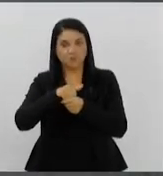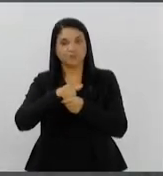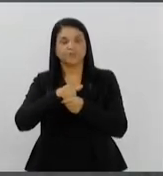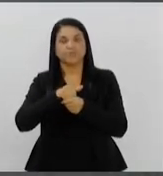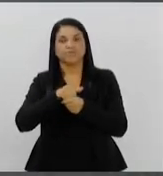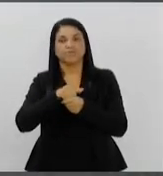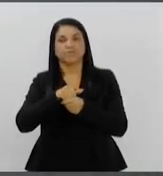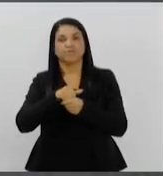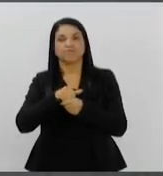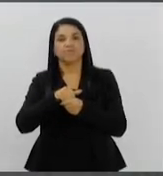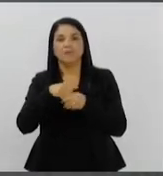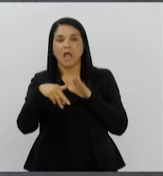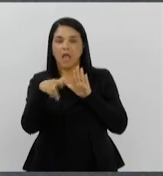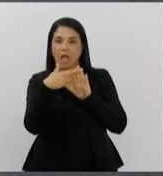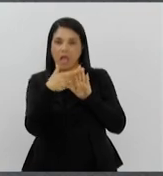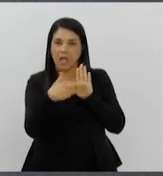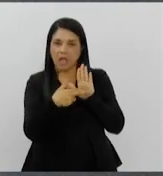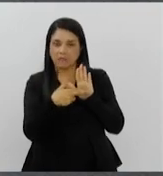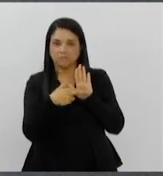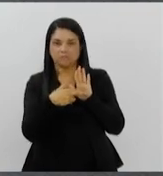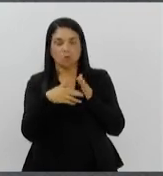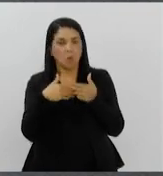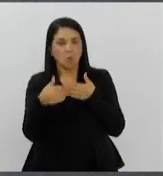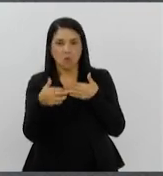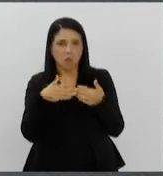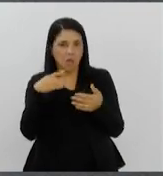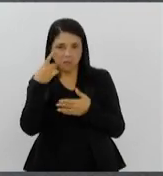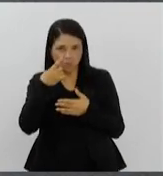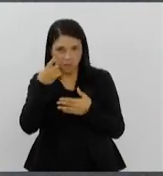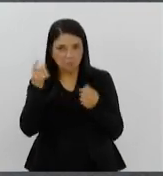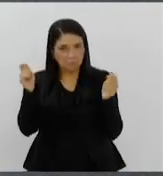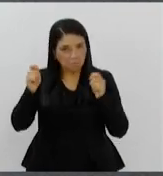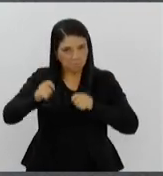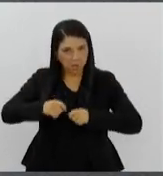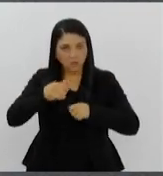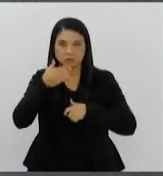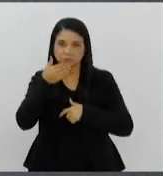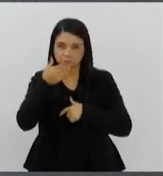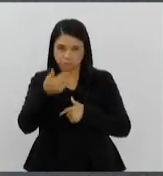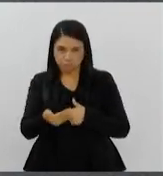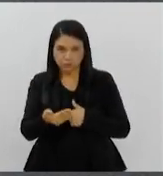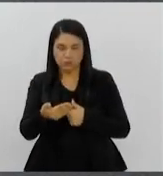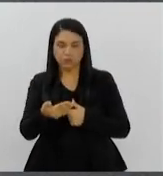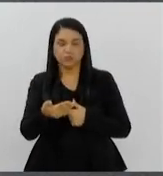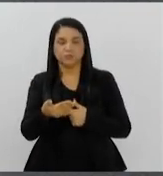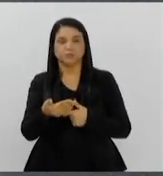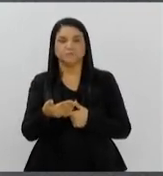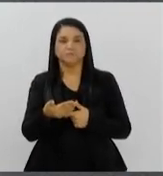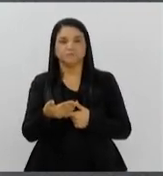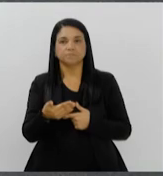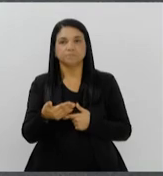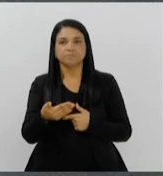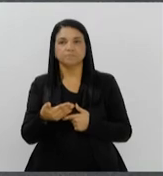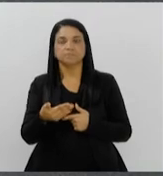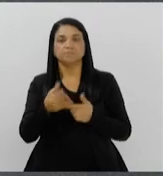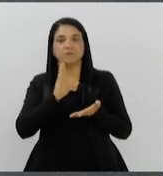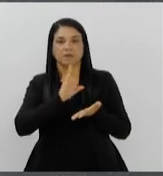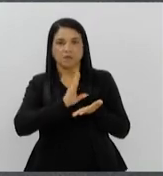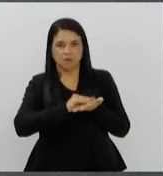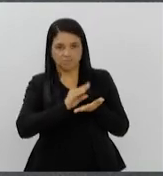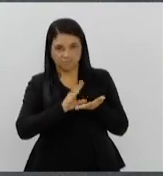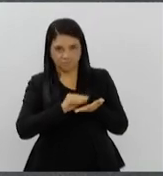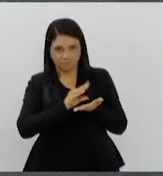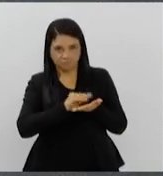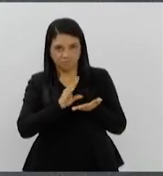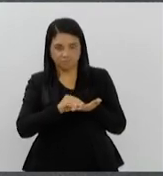rigor, qualquer um de nós já poderia estar solicitando obstrução de pauta. É